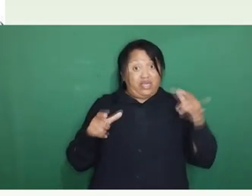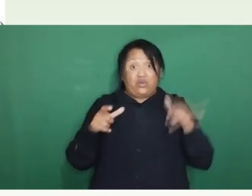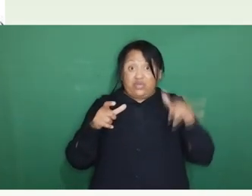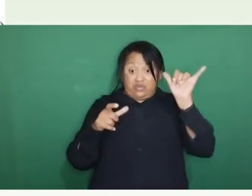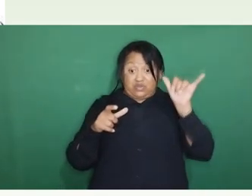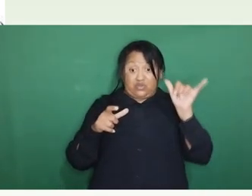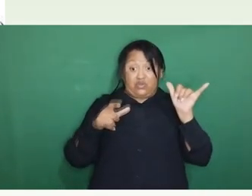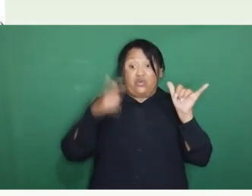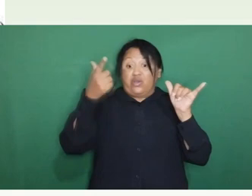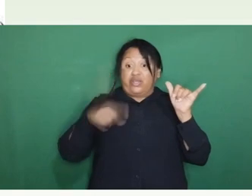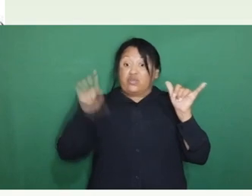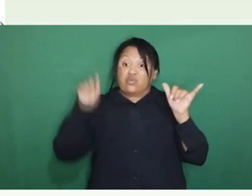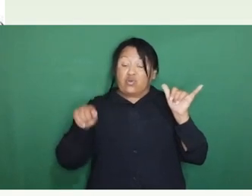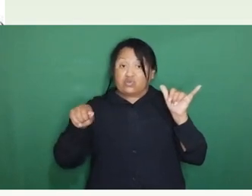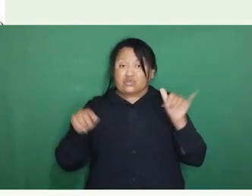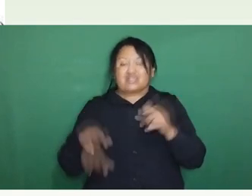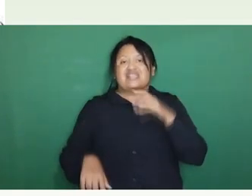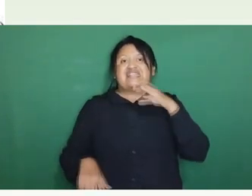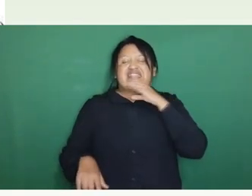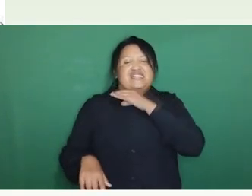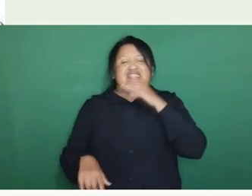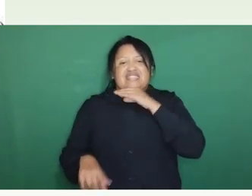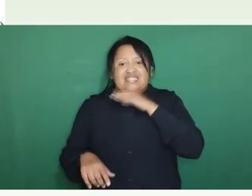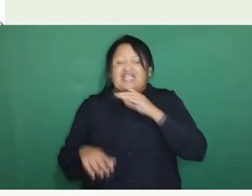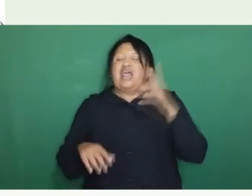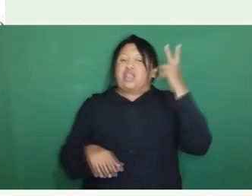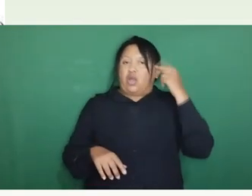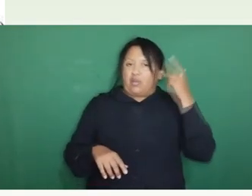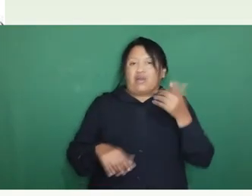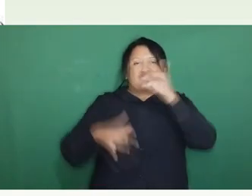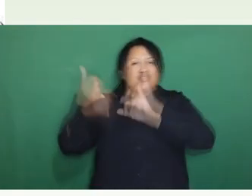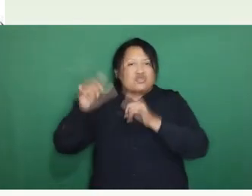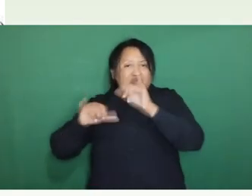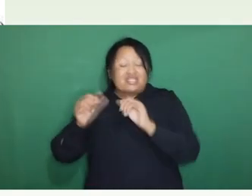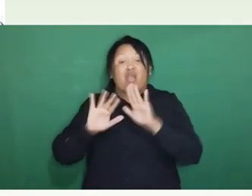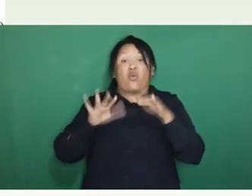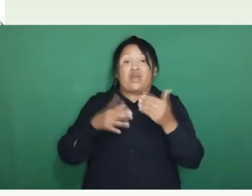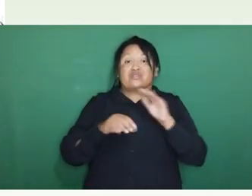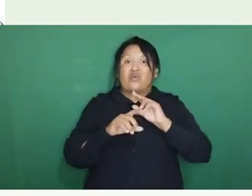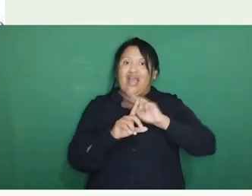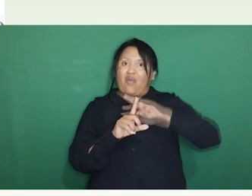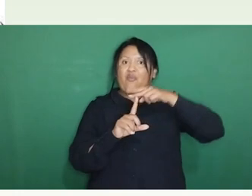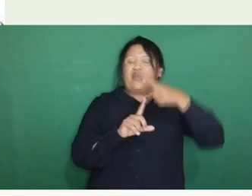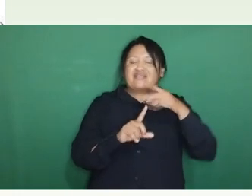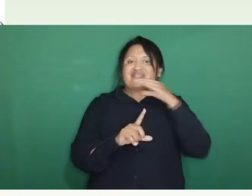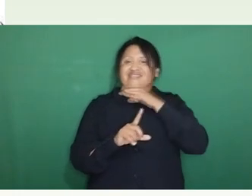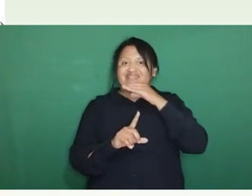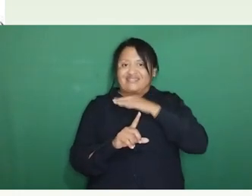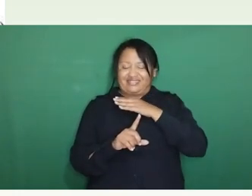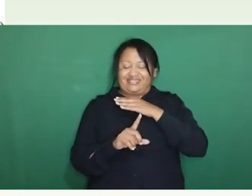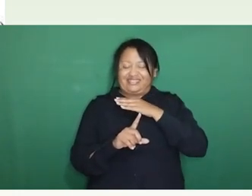aqui a temperatura É normal a gente esperar né da substâncias quando a gente aumenta a temperatura o volume